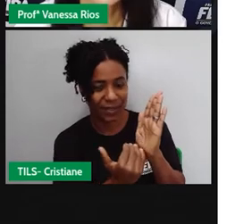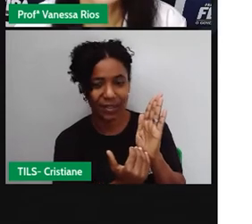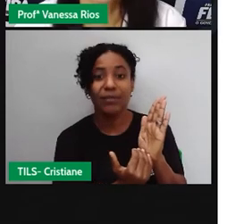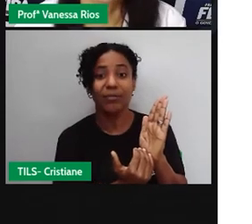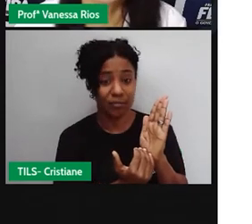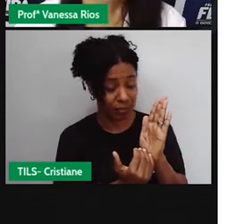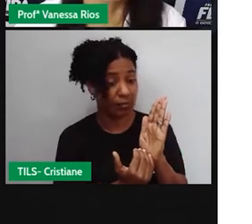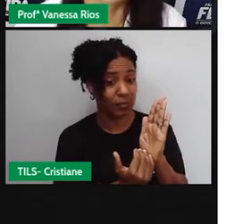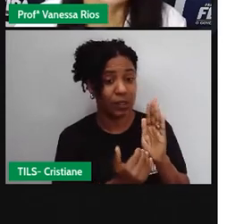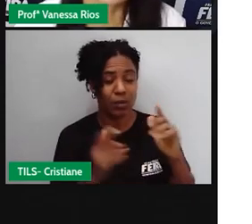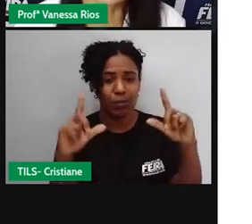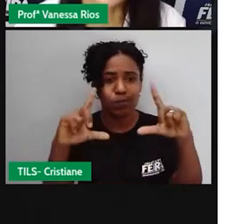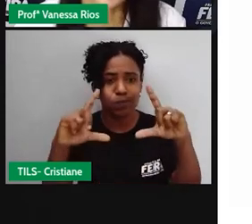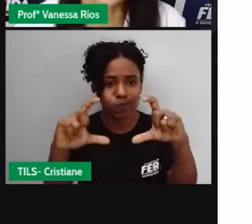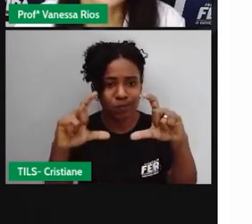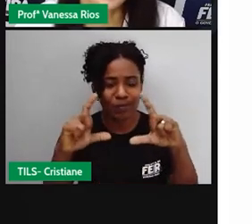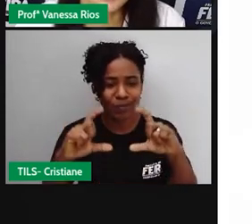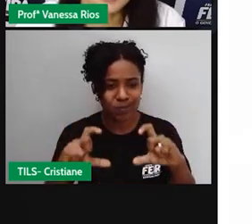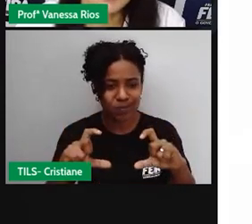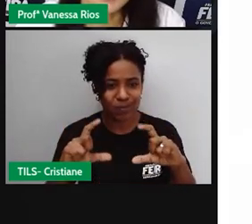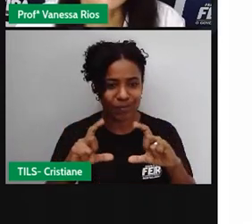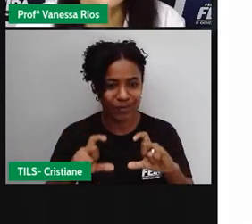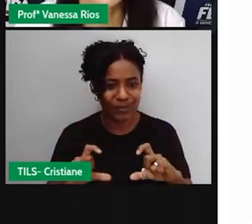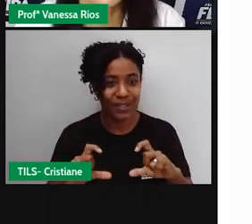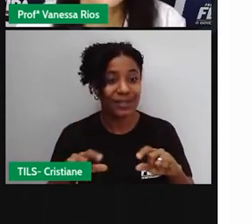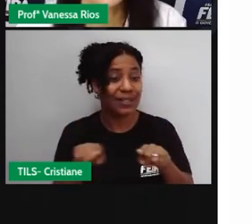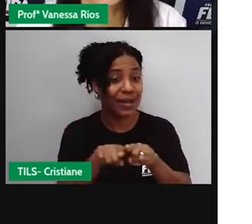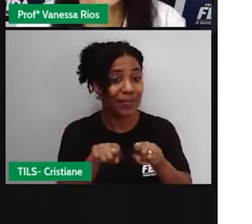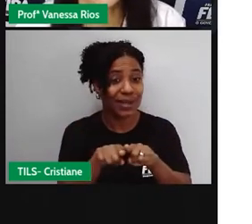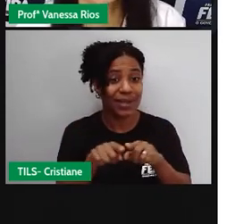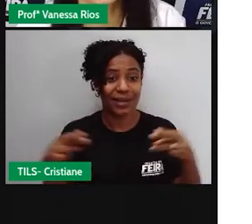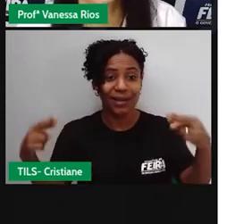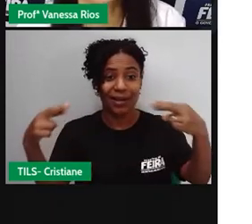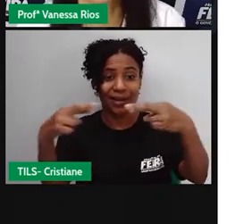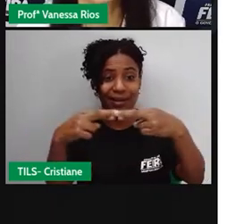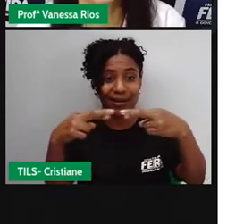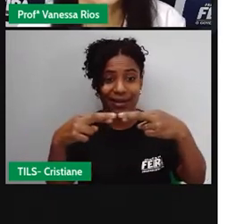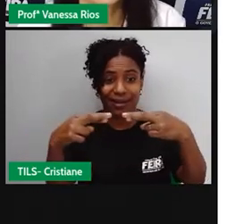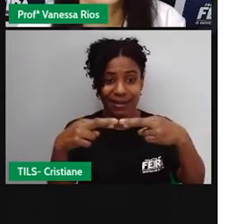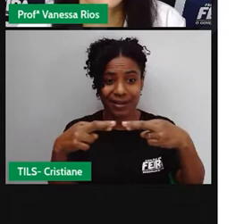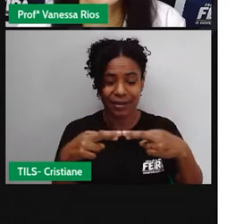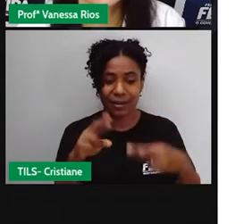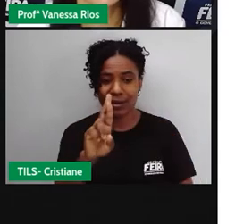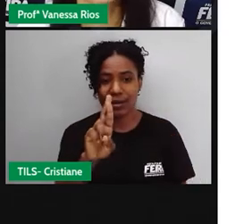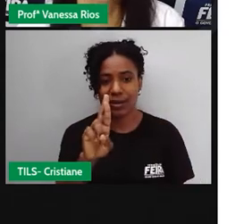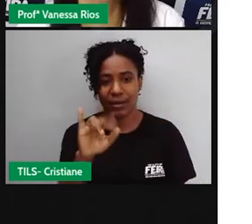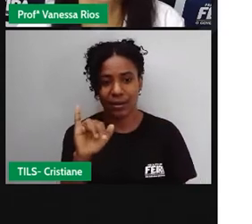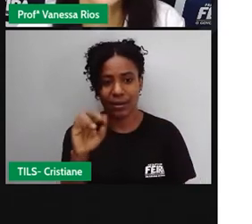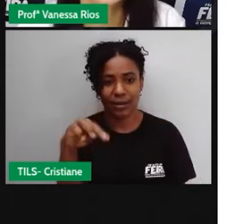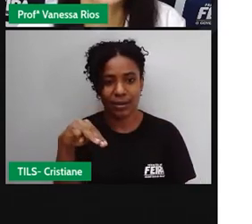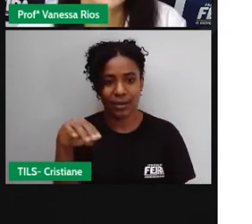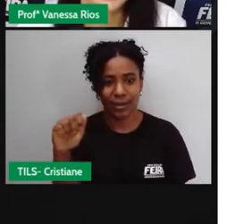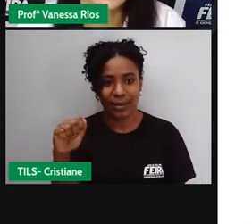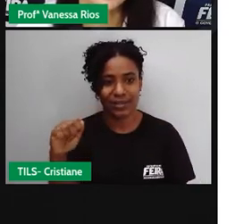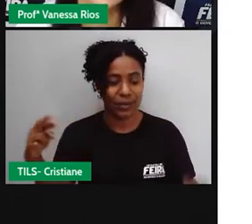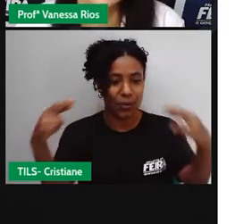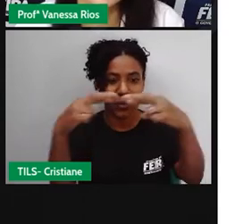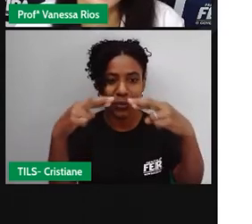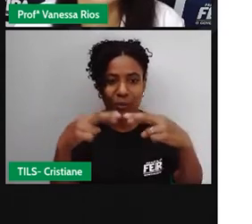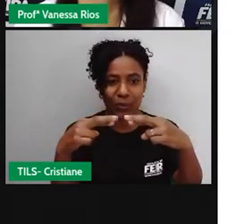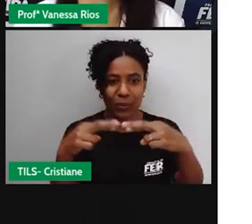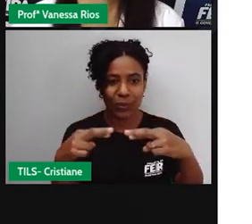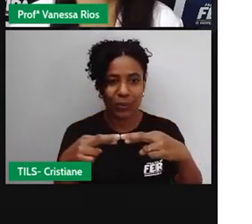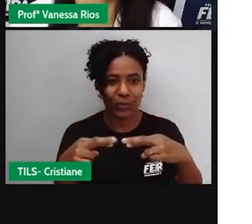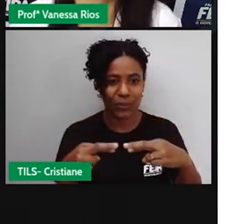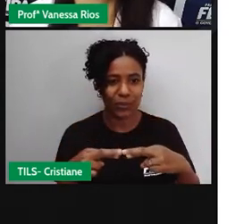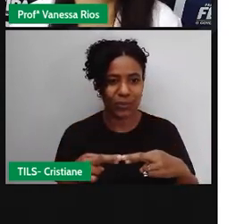própria, e também se utiliza as rimas. E isso vai fazer com que o cordel tenha musicalidade. E